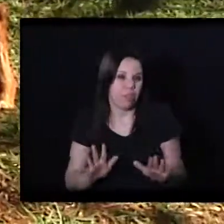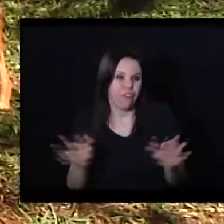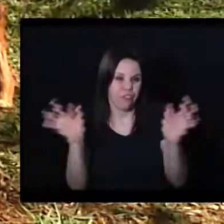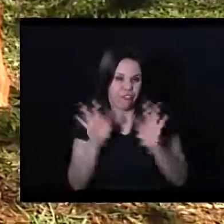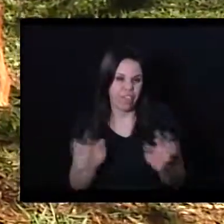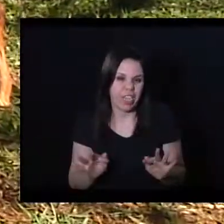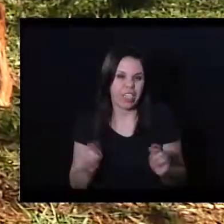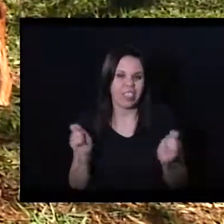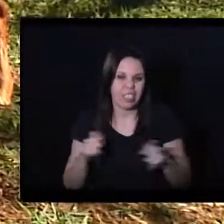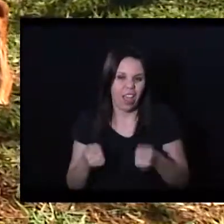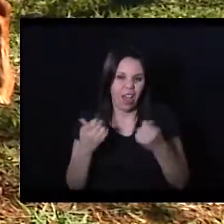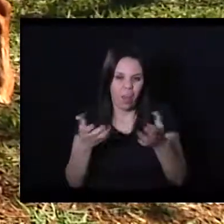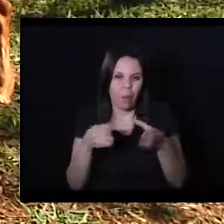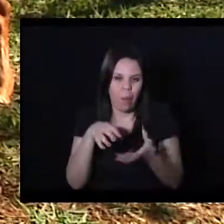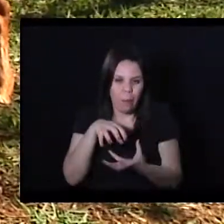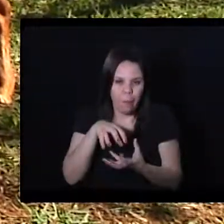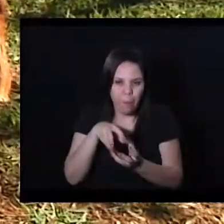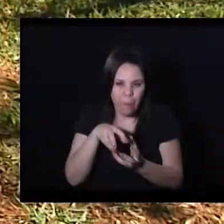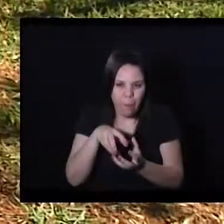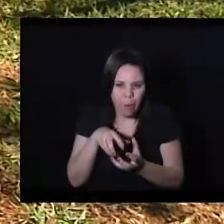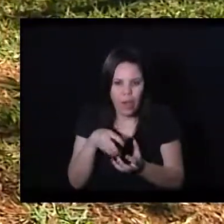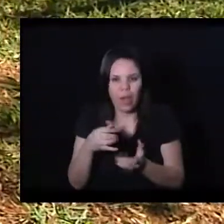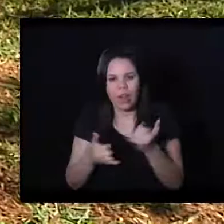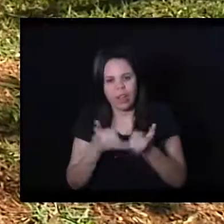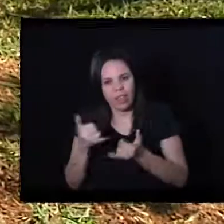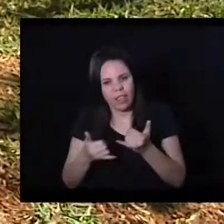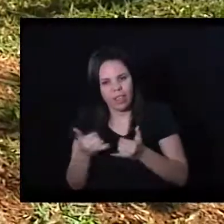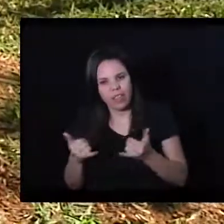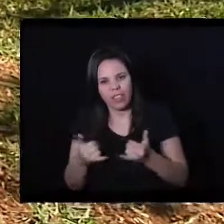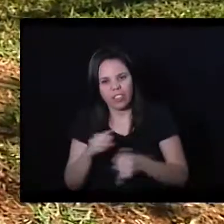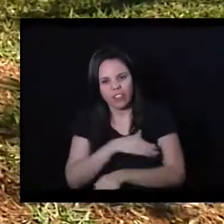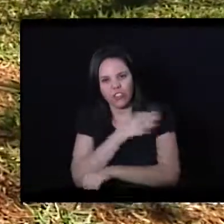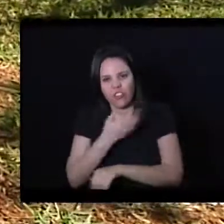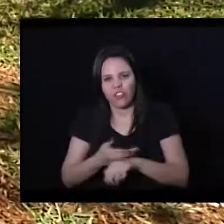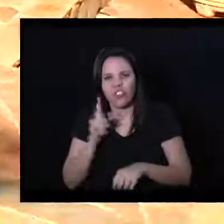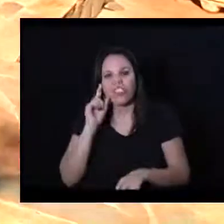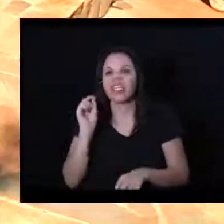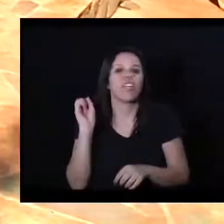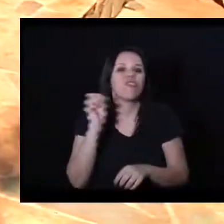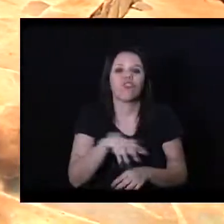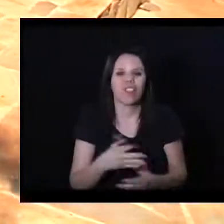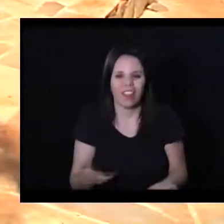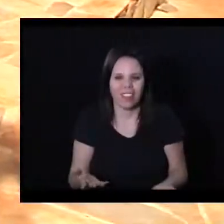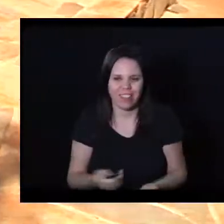Basta uma bolinha para alegrar o dia destes peludos. E ai de quem não jogar.